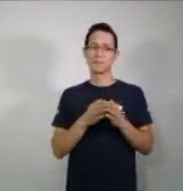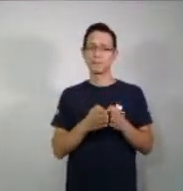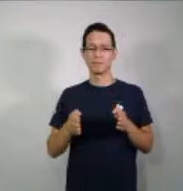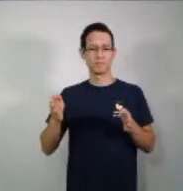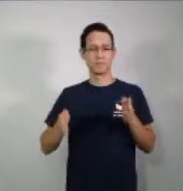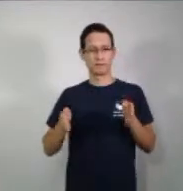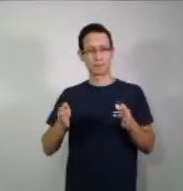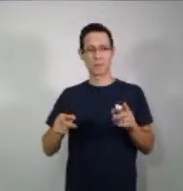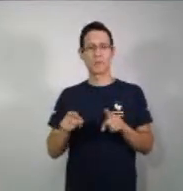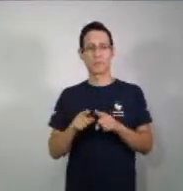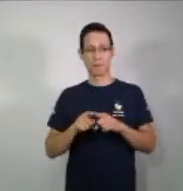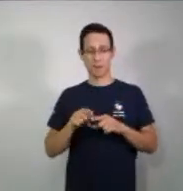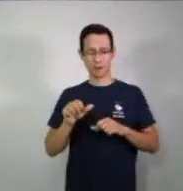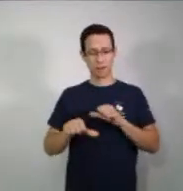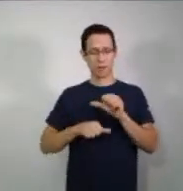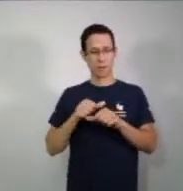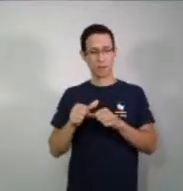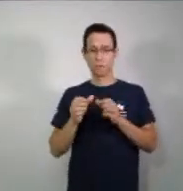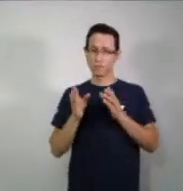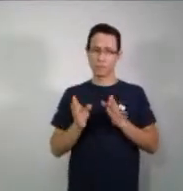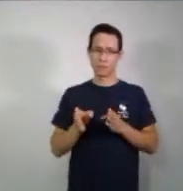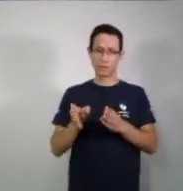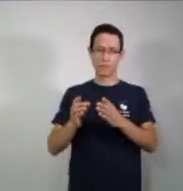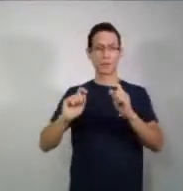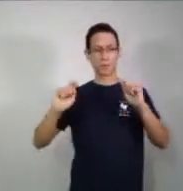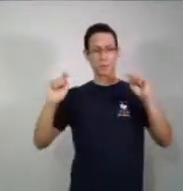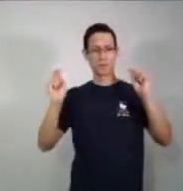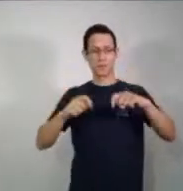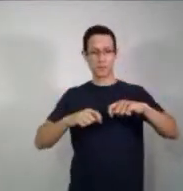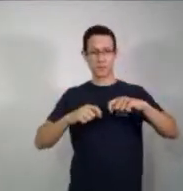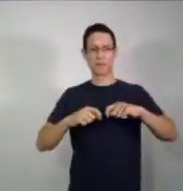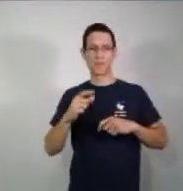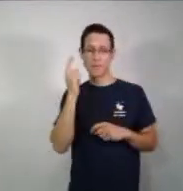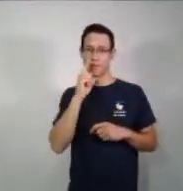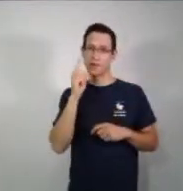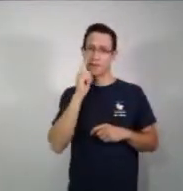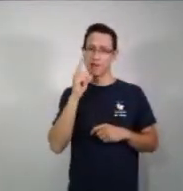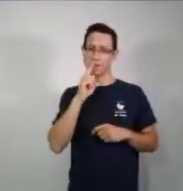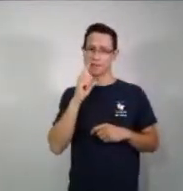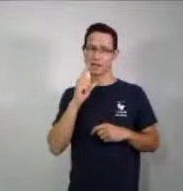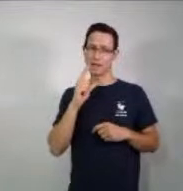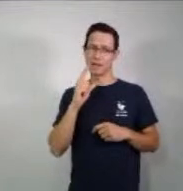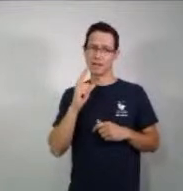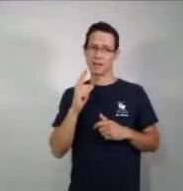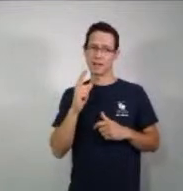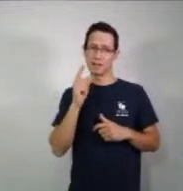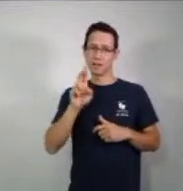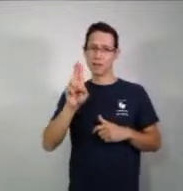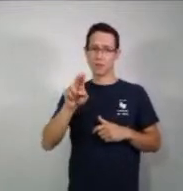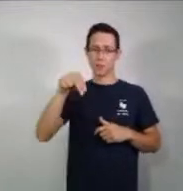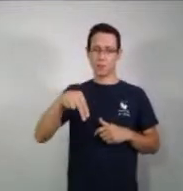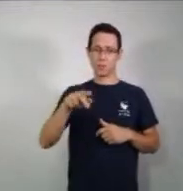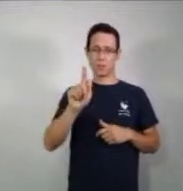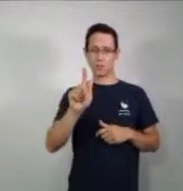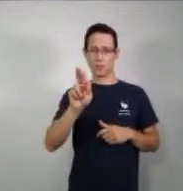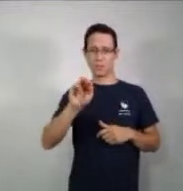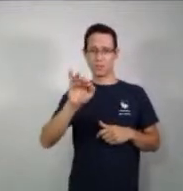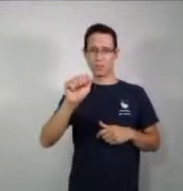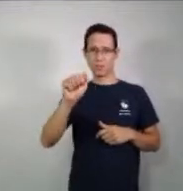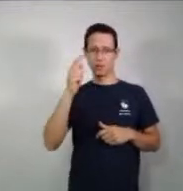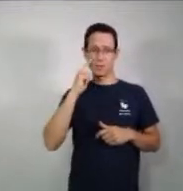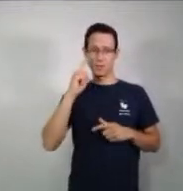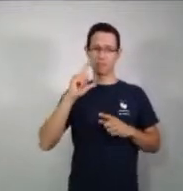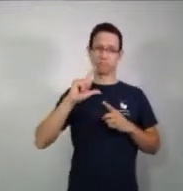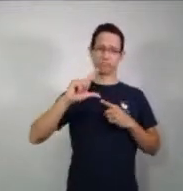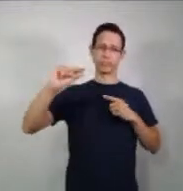ser um caminho possível para a saída dele da Hungria, né? Porque, em um